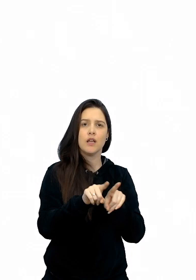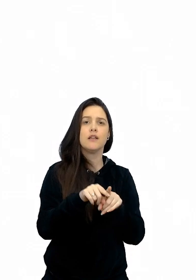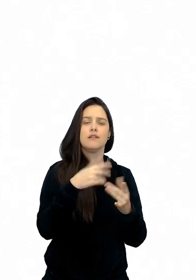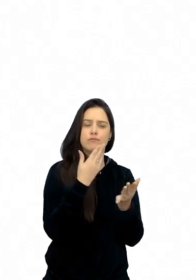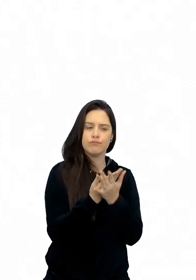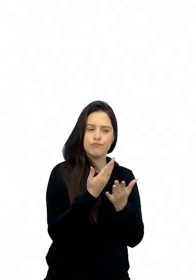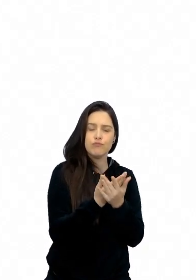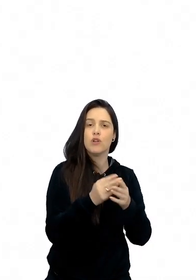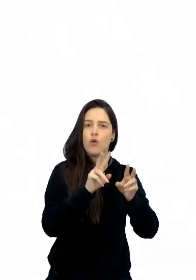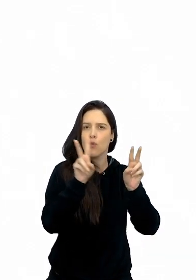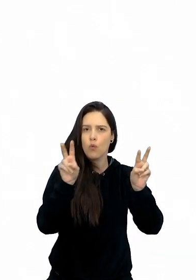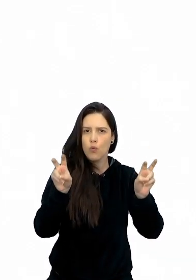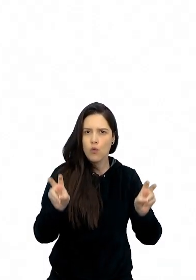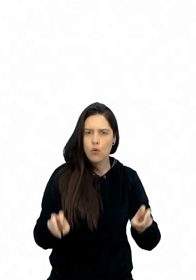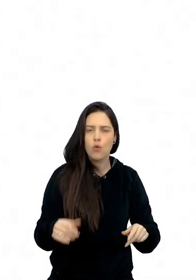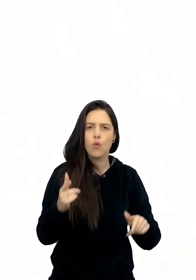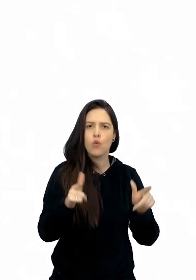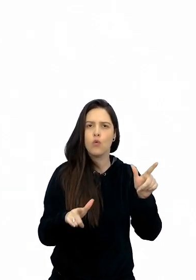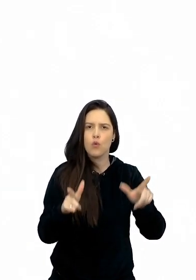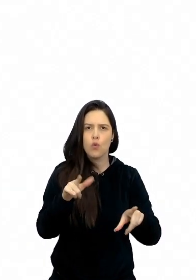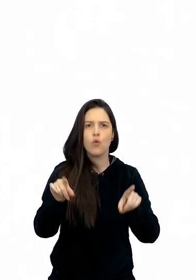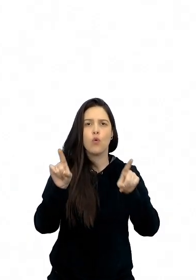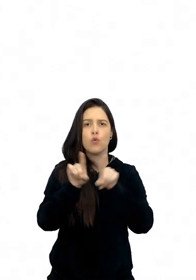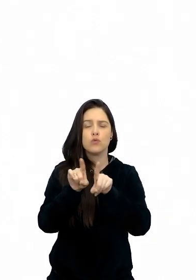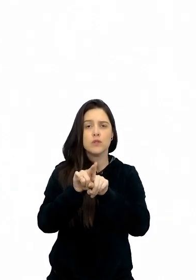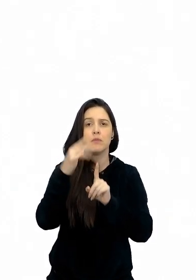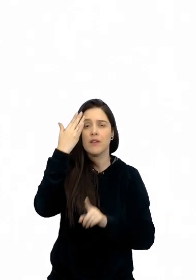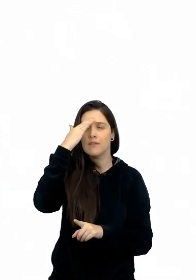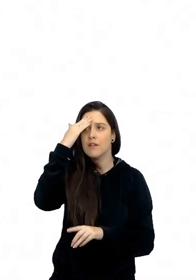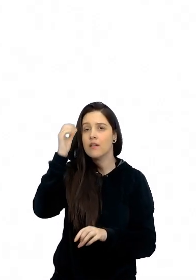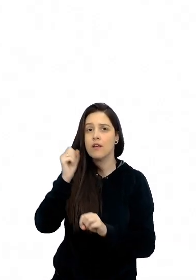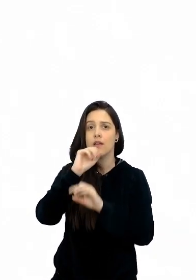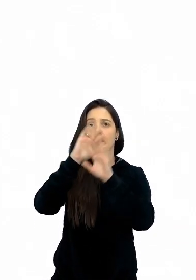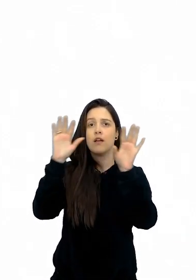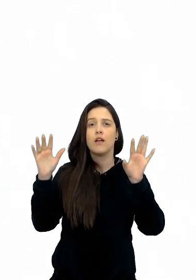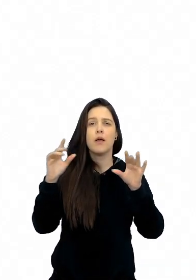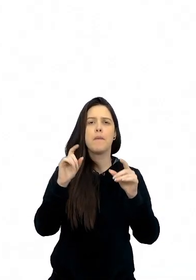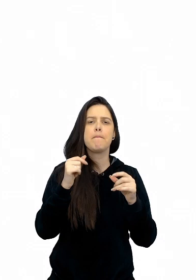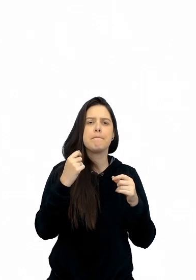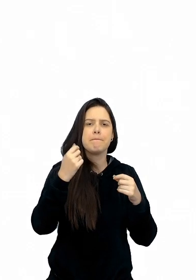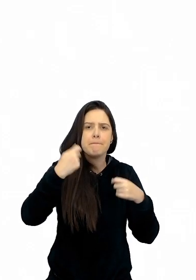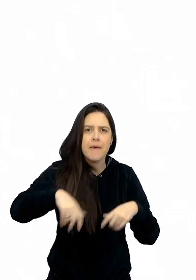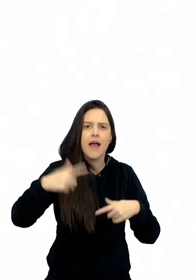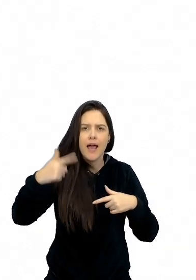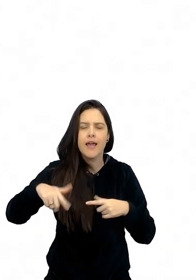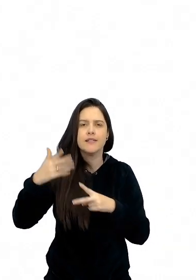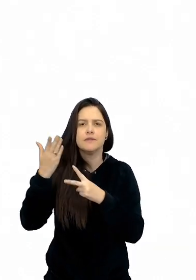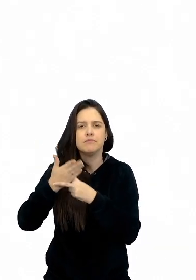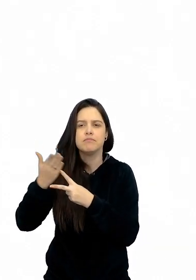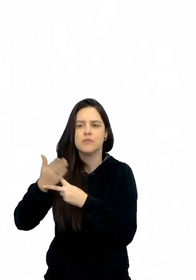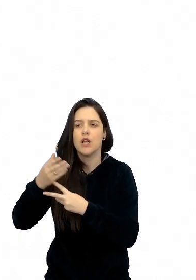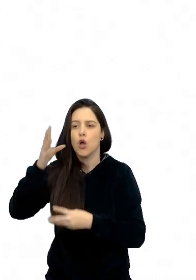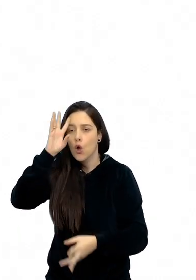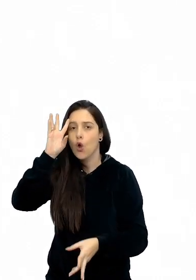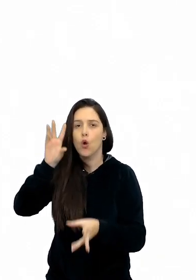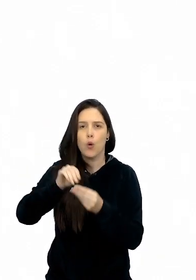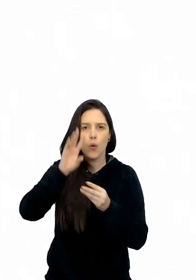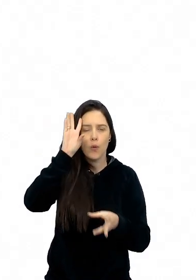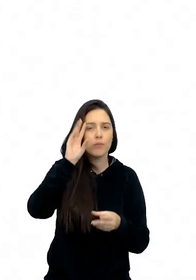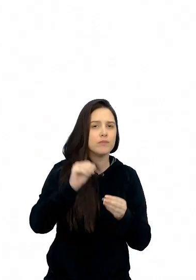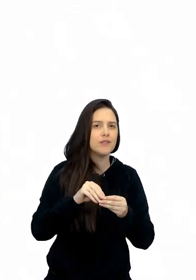algo, ou também a gente pode entender esse erro como uma falta de uma compreensão acerca